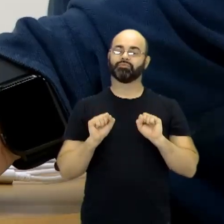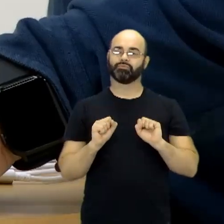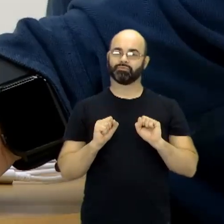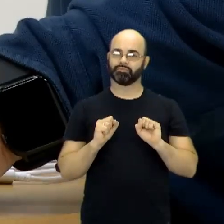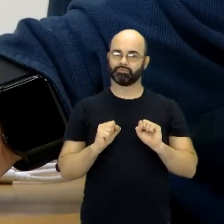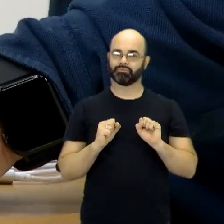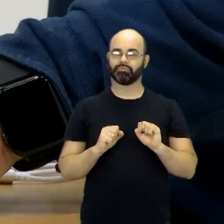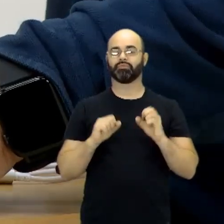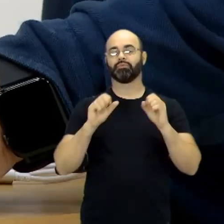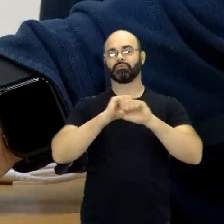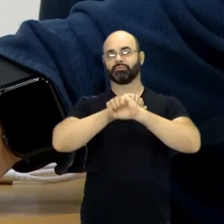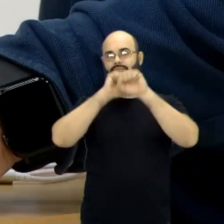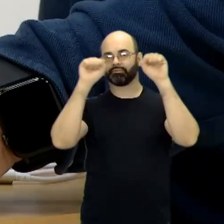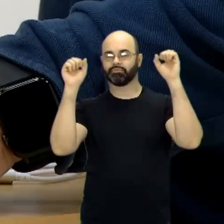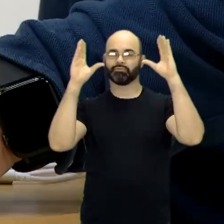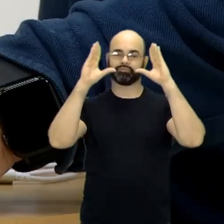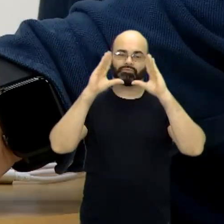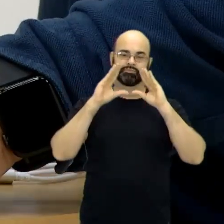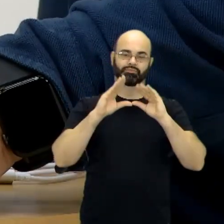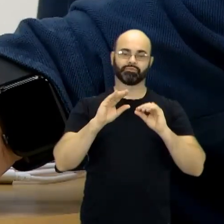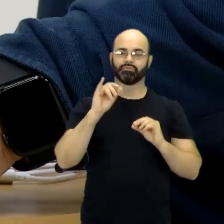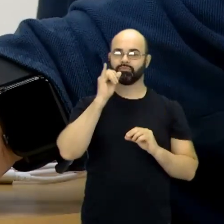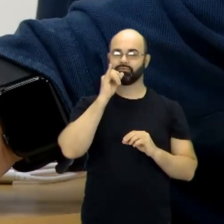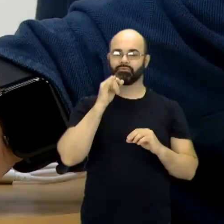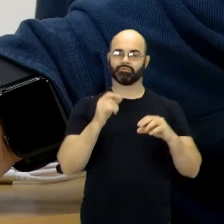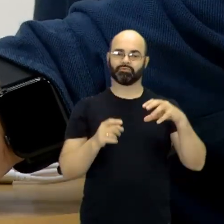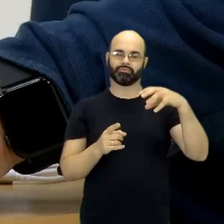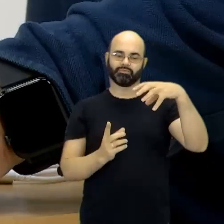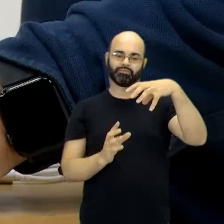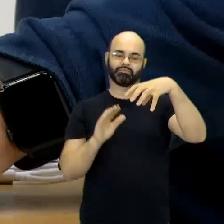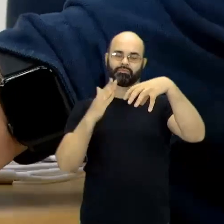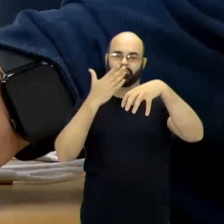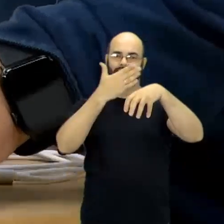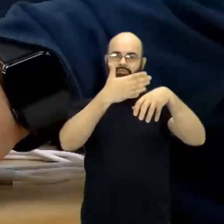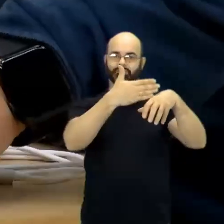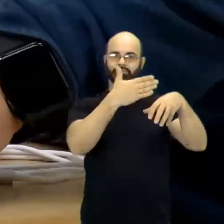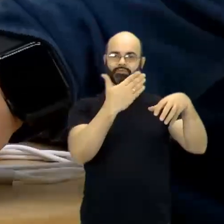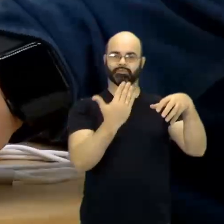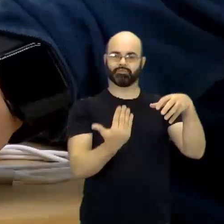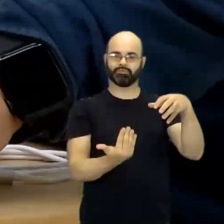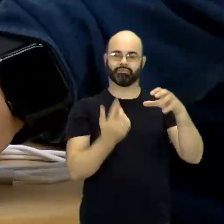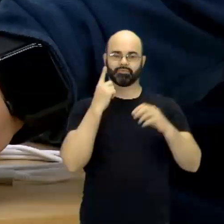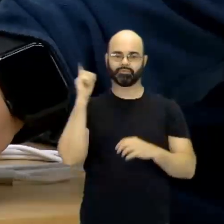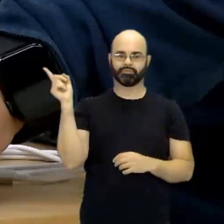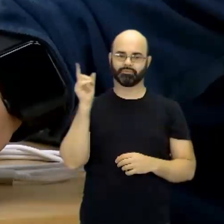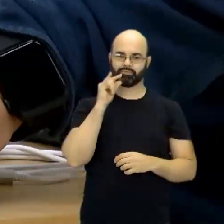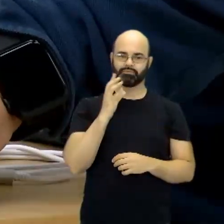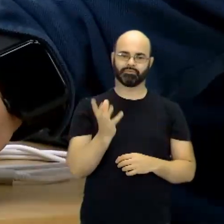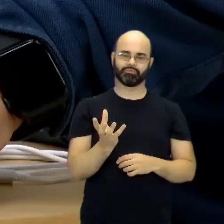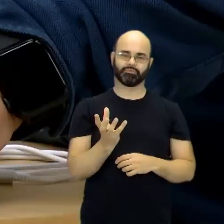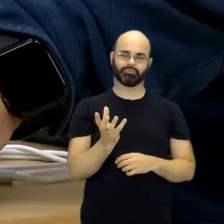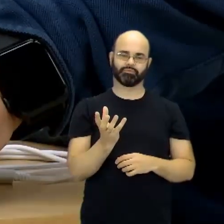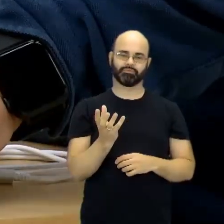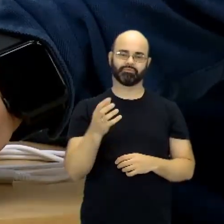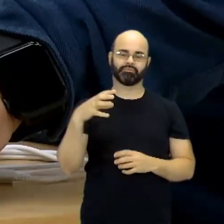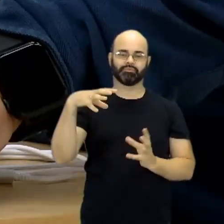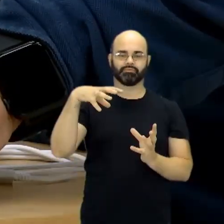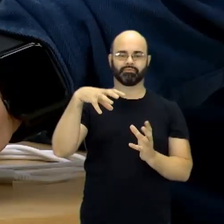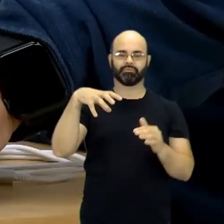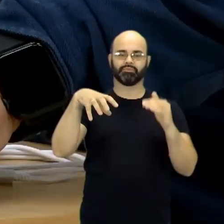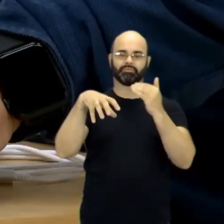consideráveis até à medida que você vai chegando aqui no Polo é aqui é o Polo Norte